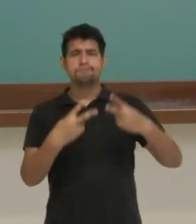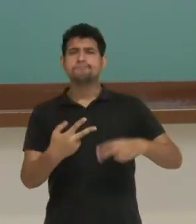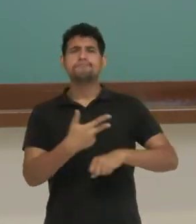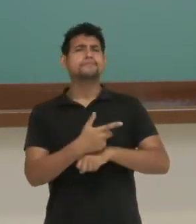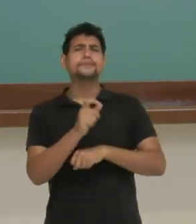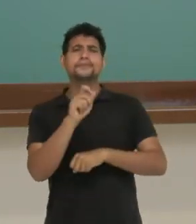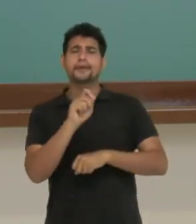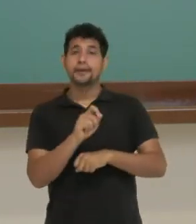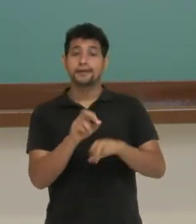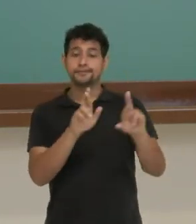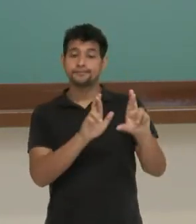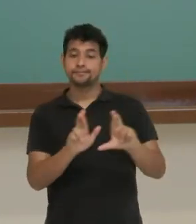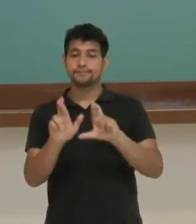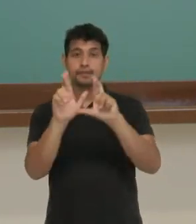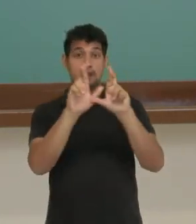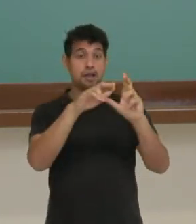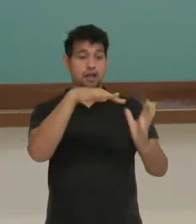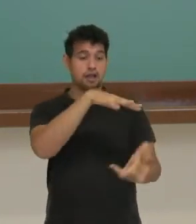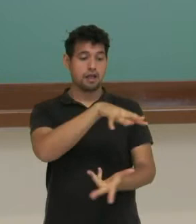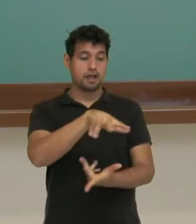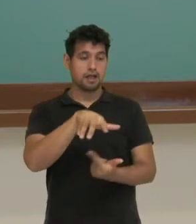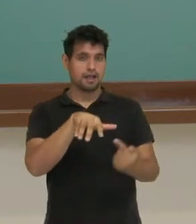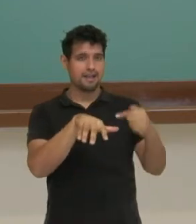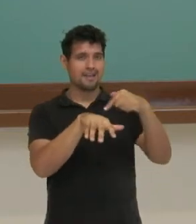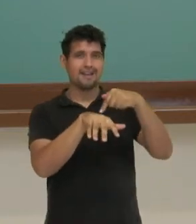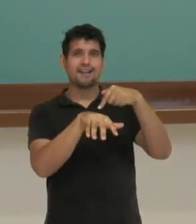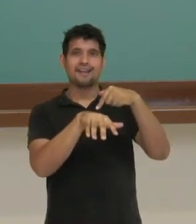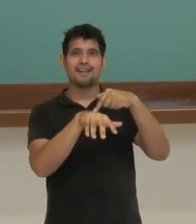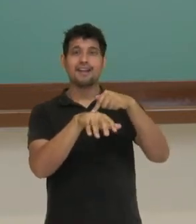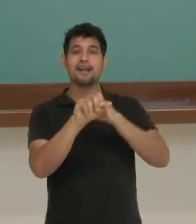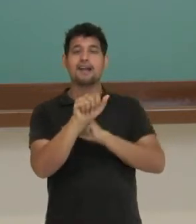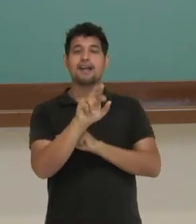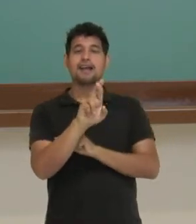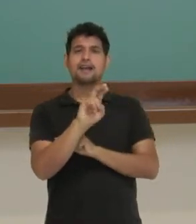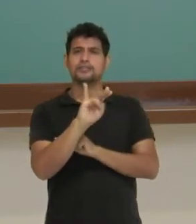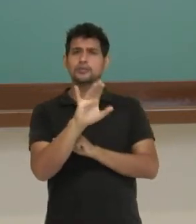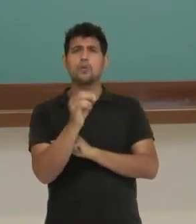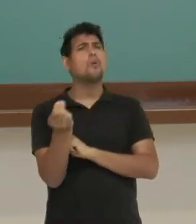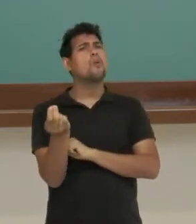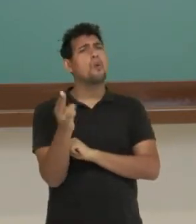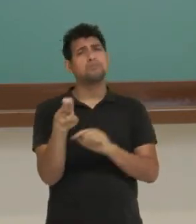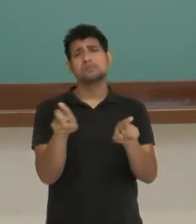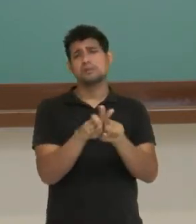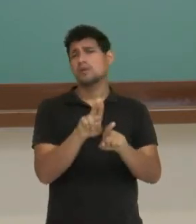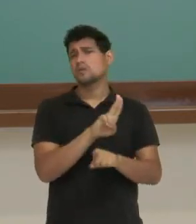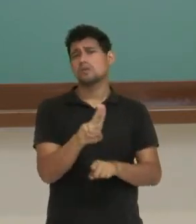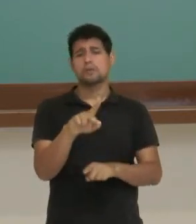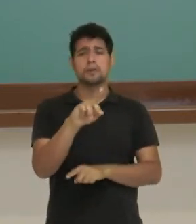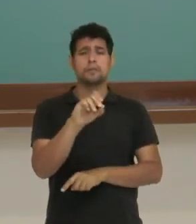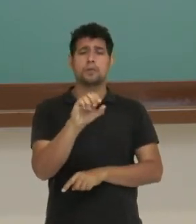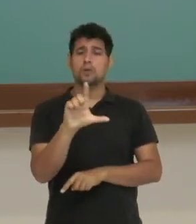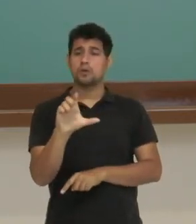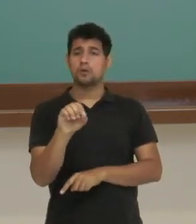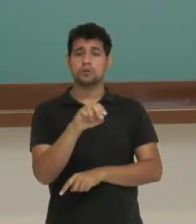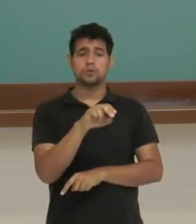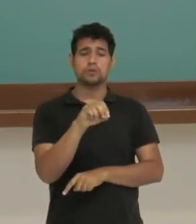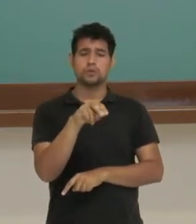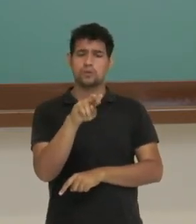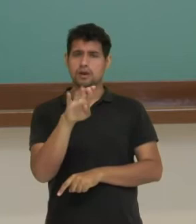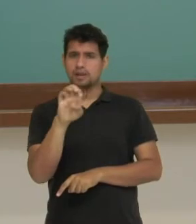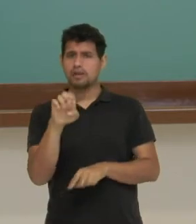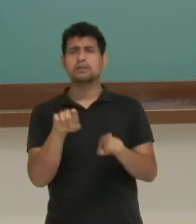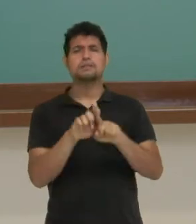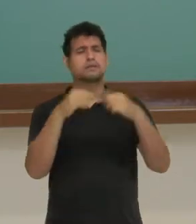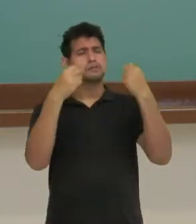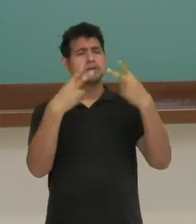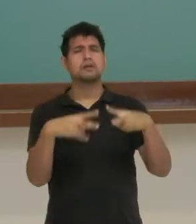sobre a região ártica, ou seja, o Polo Norte, e vamos considerar a questão da população, as suas principais características, e vamos falar